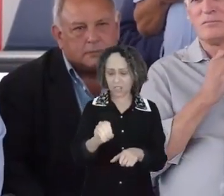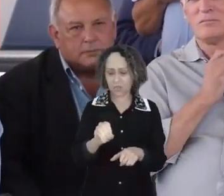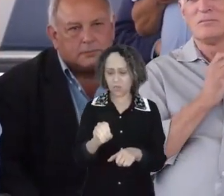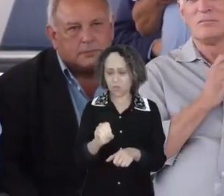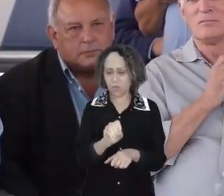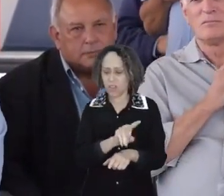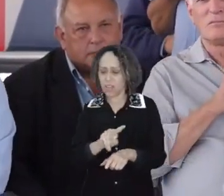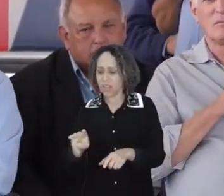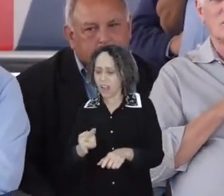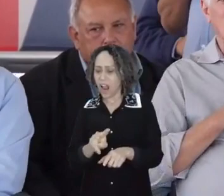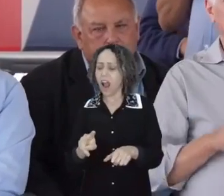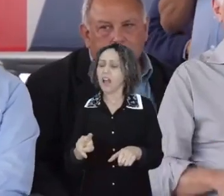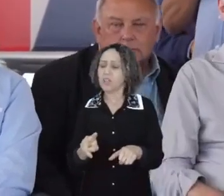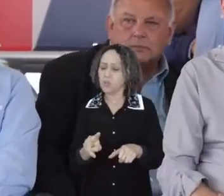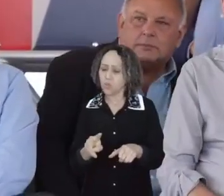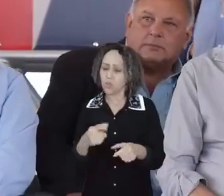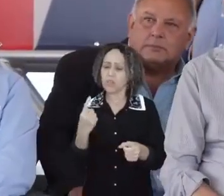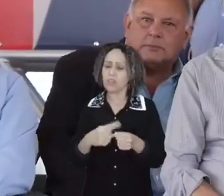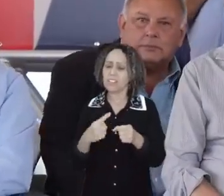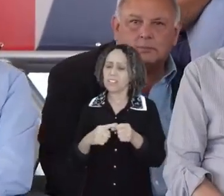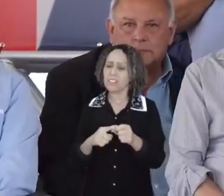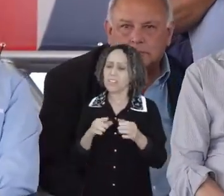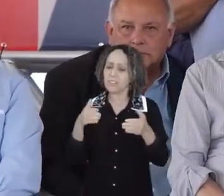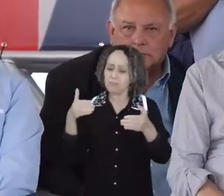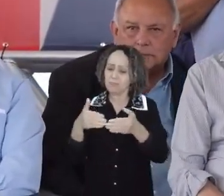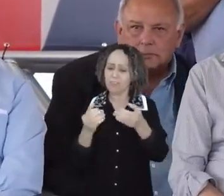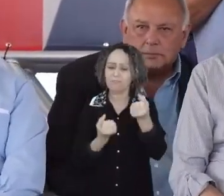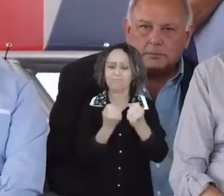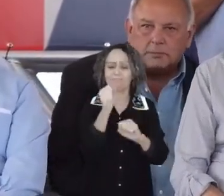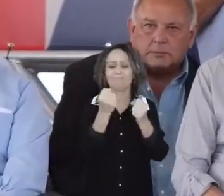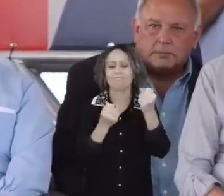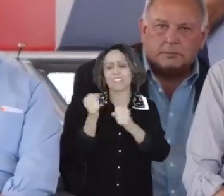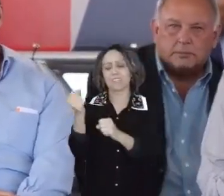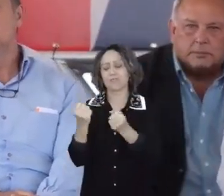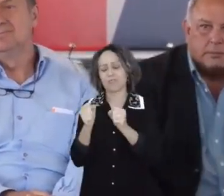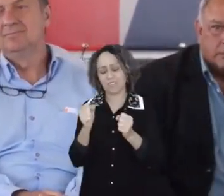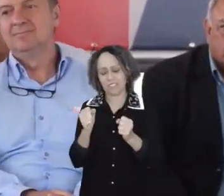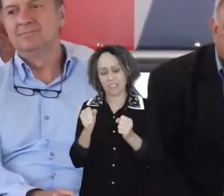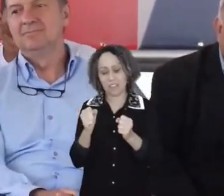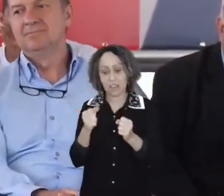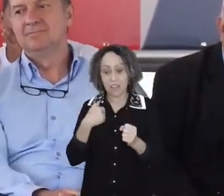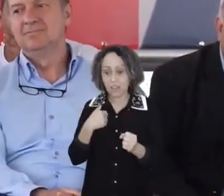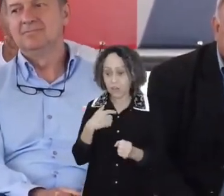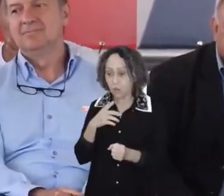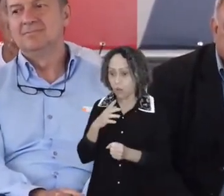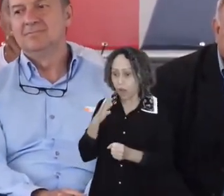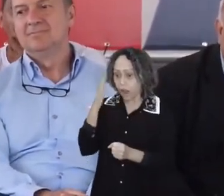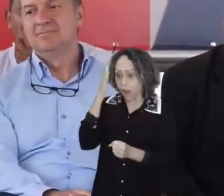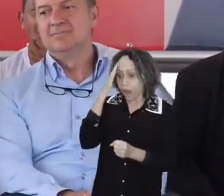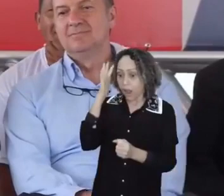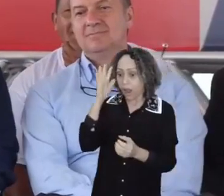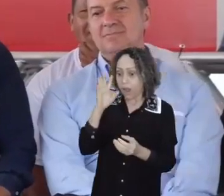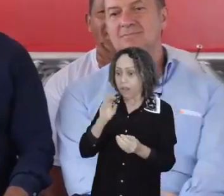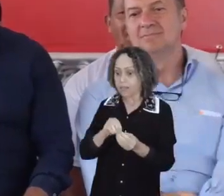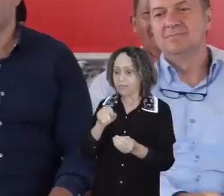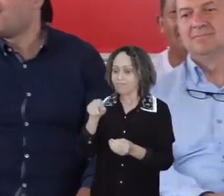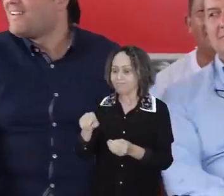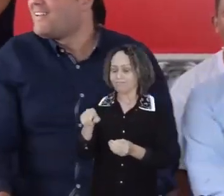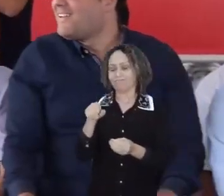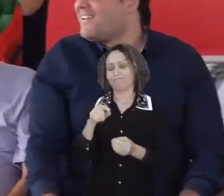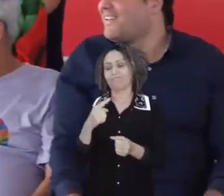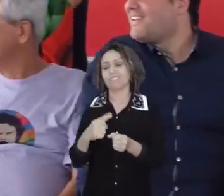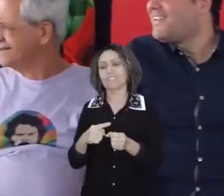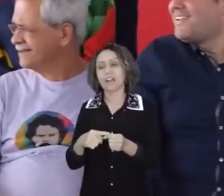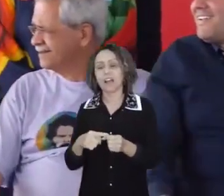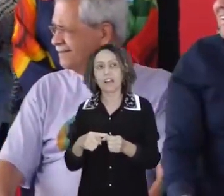Contagem. E a partir da construção do PT, a partir da minha entrada no sindicato, eu comecei a